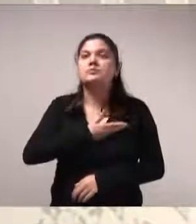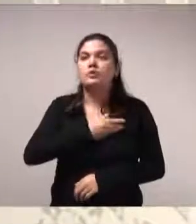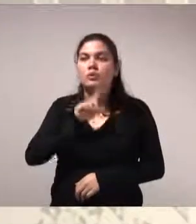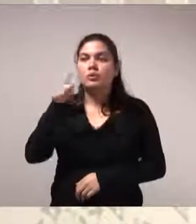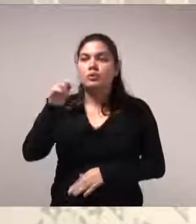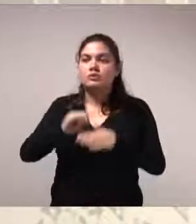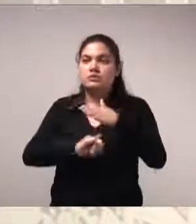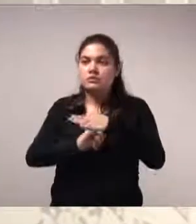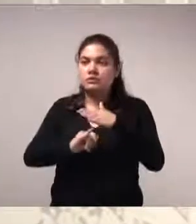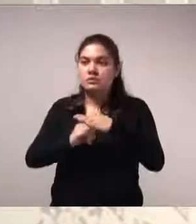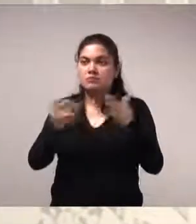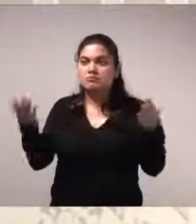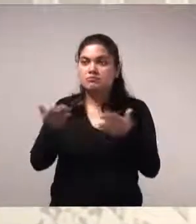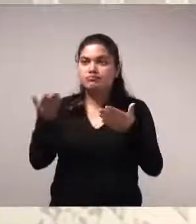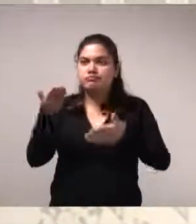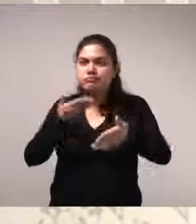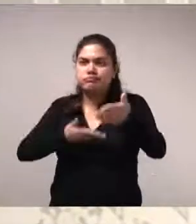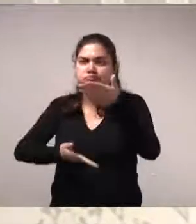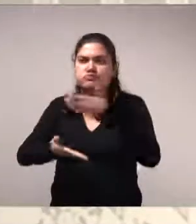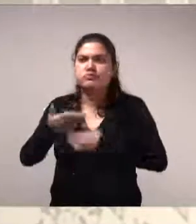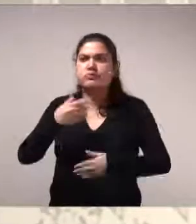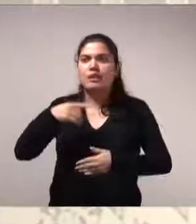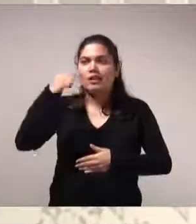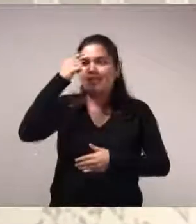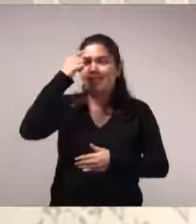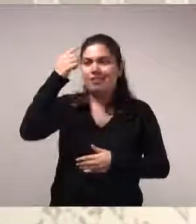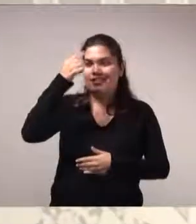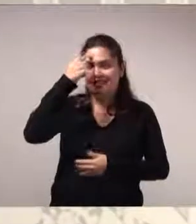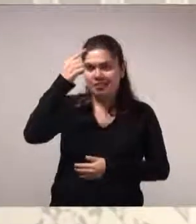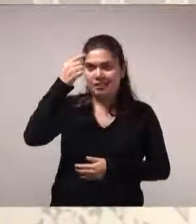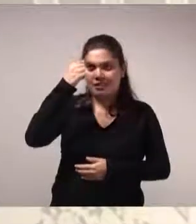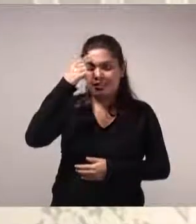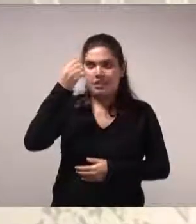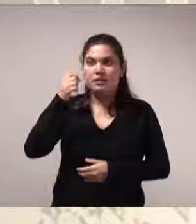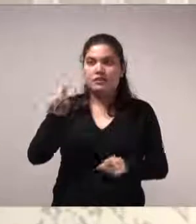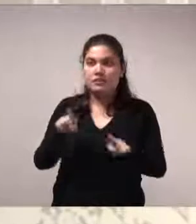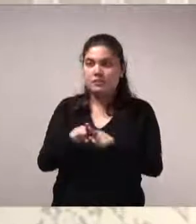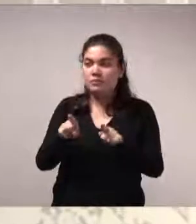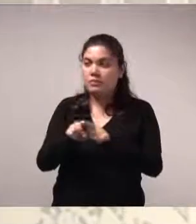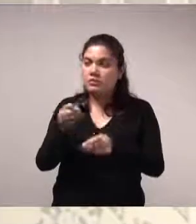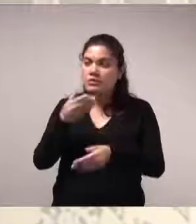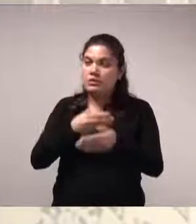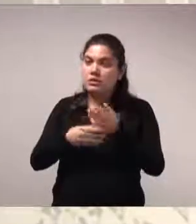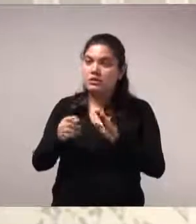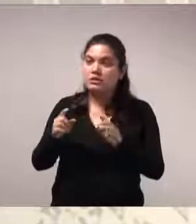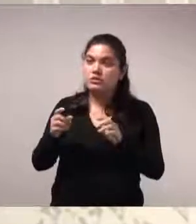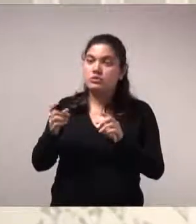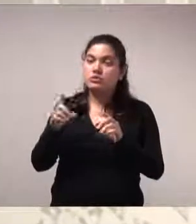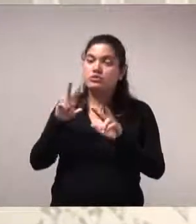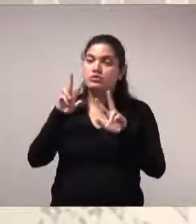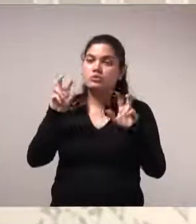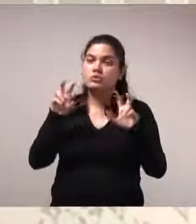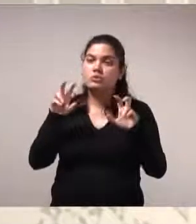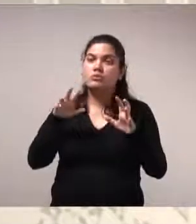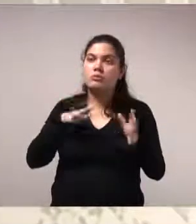nossa hora de partilhar, de compartilhar essas ideias e dialogar em conjunto sobre os caminhos da sustentabilidade. 1